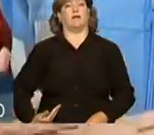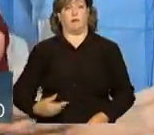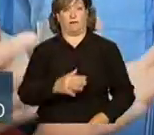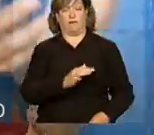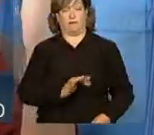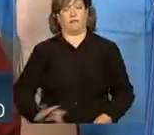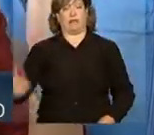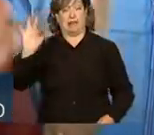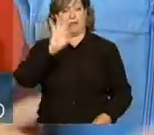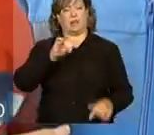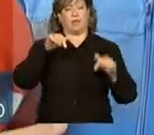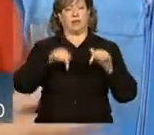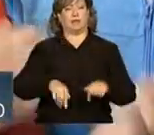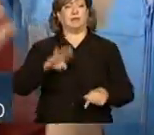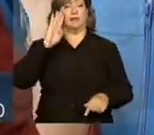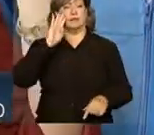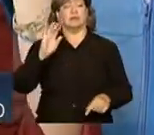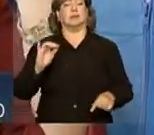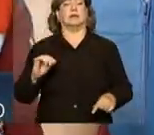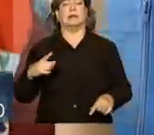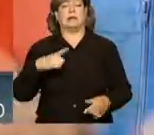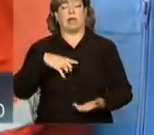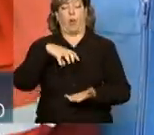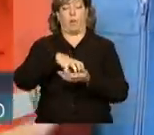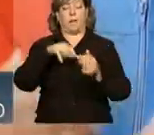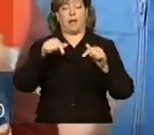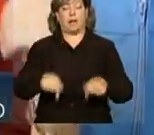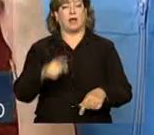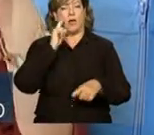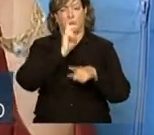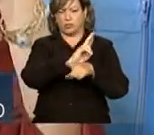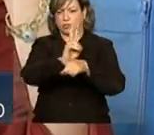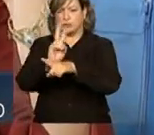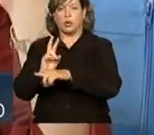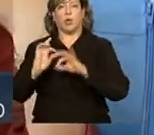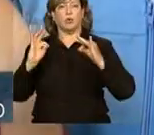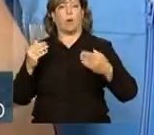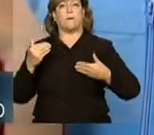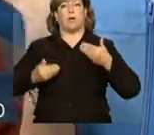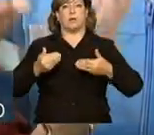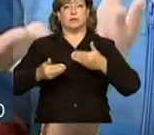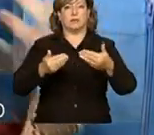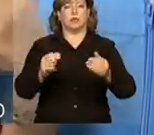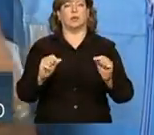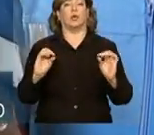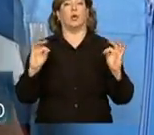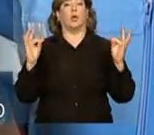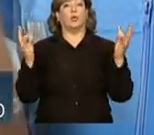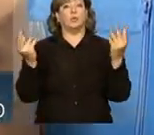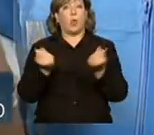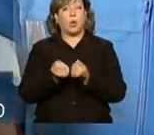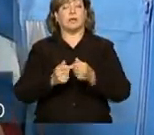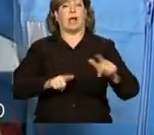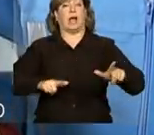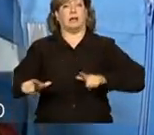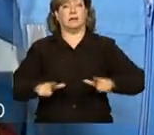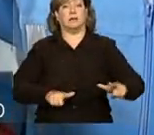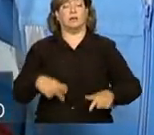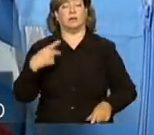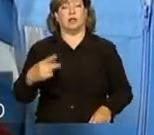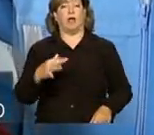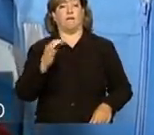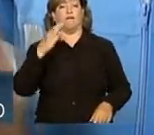o governo federal vai manter a equipe aqui, acompanhar todos os processos, todas as ações da